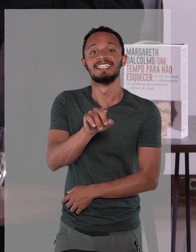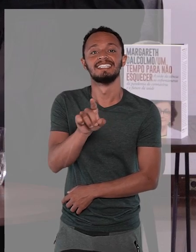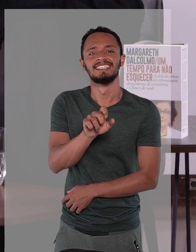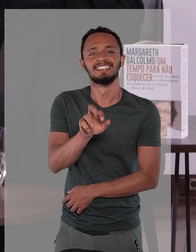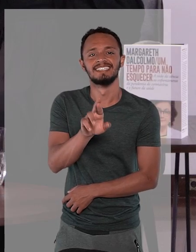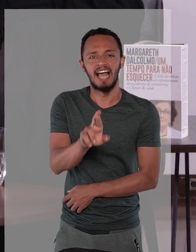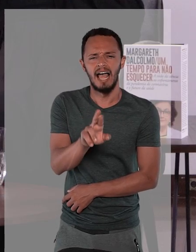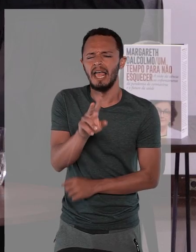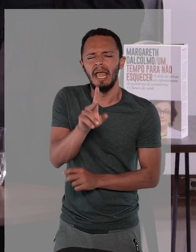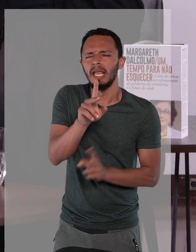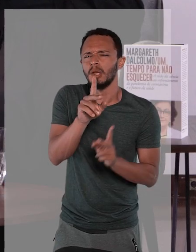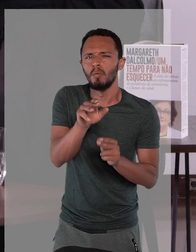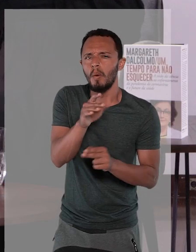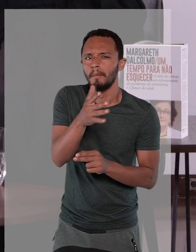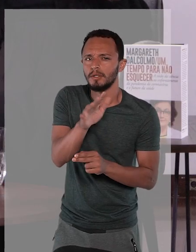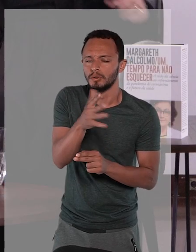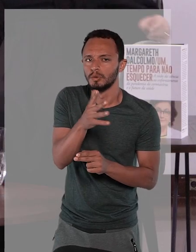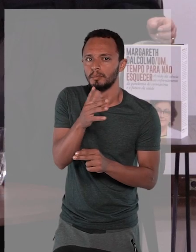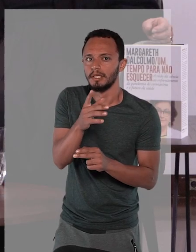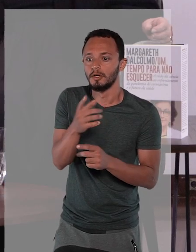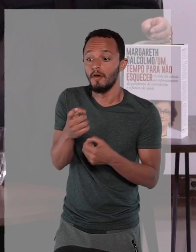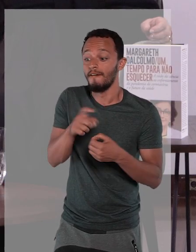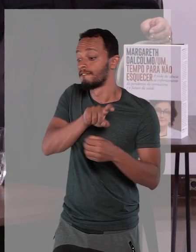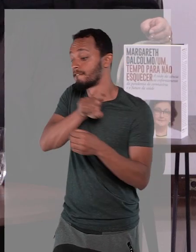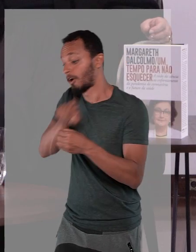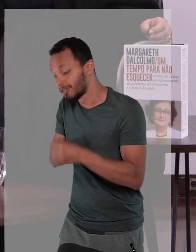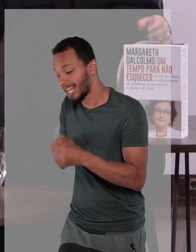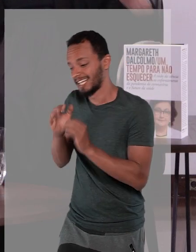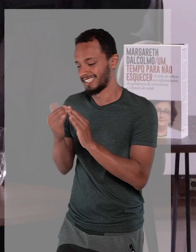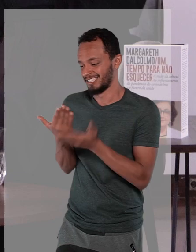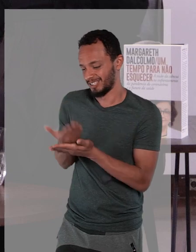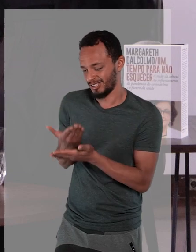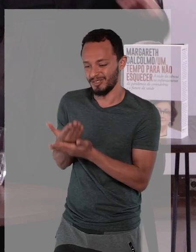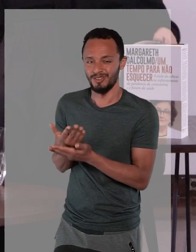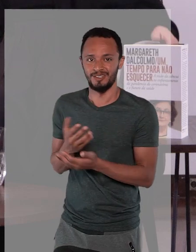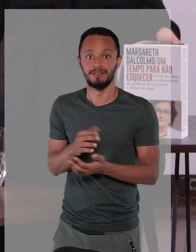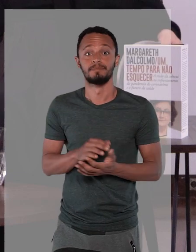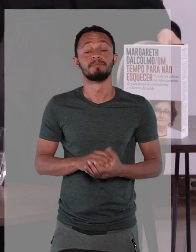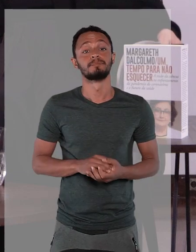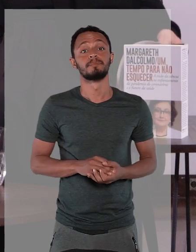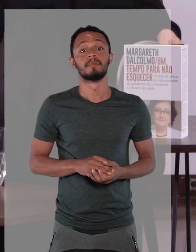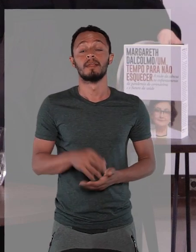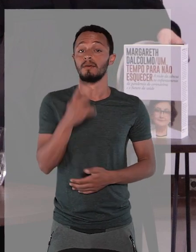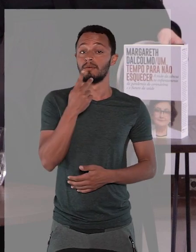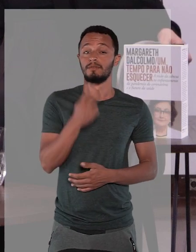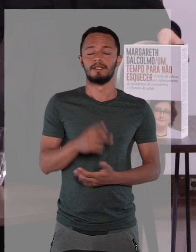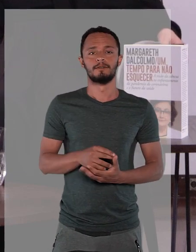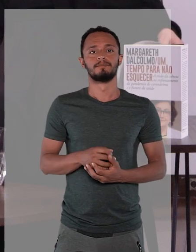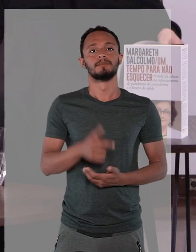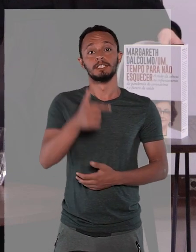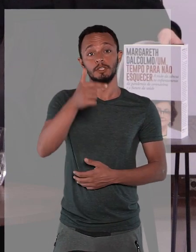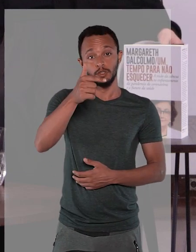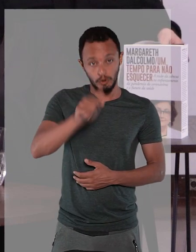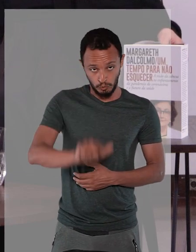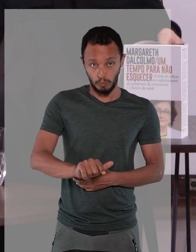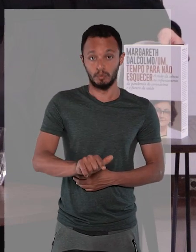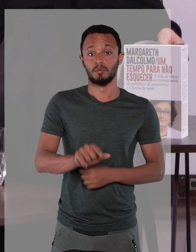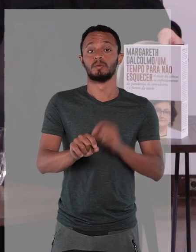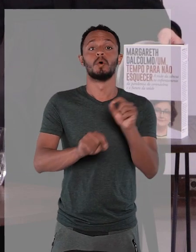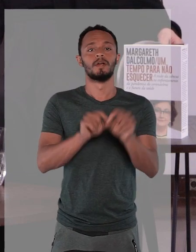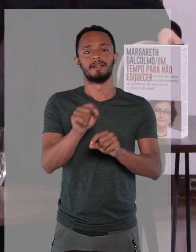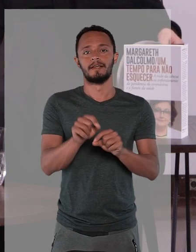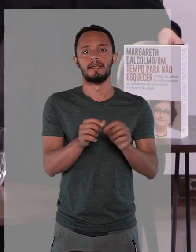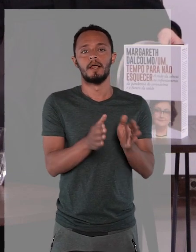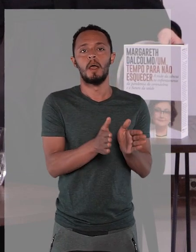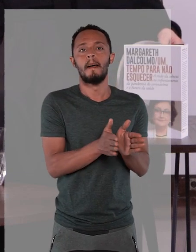que ficou... Né? De novo, a desigualdade está imposta, porque quem mais sofreu foi